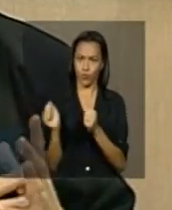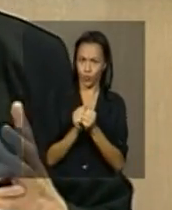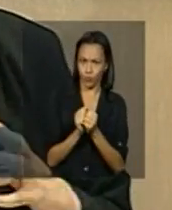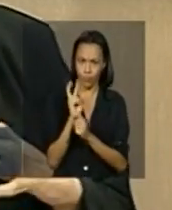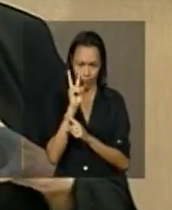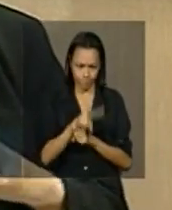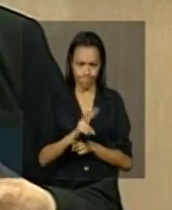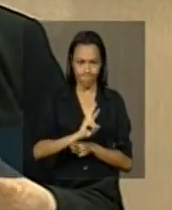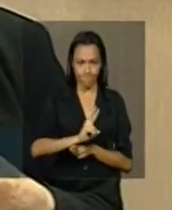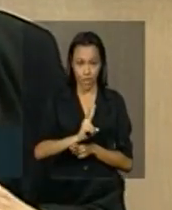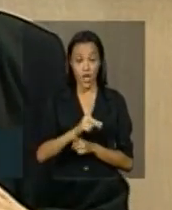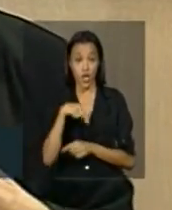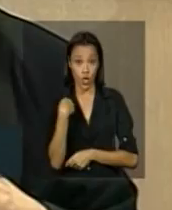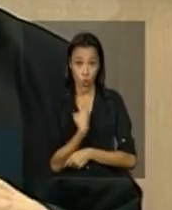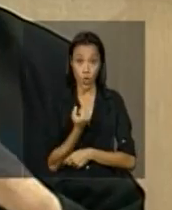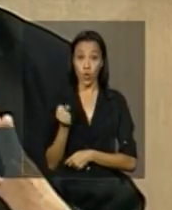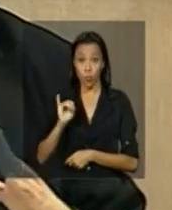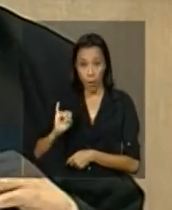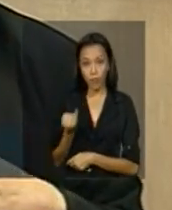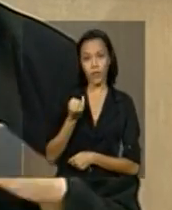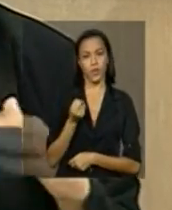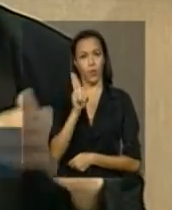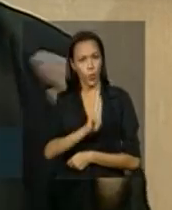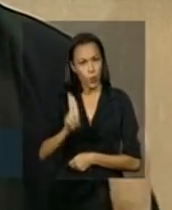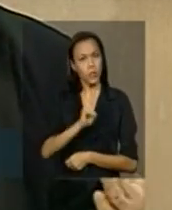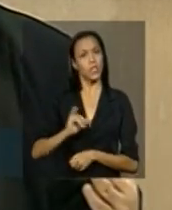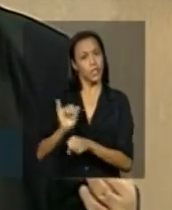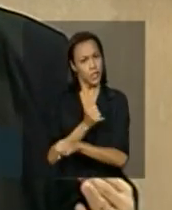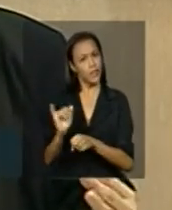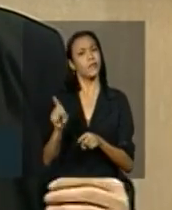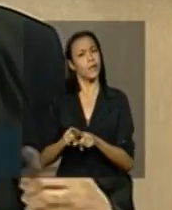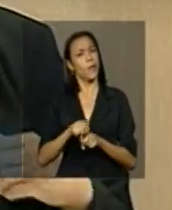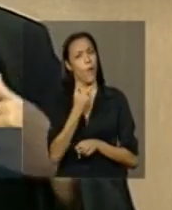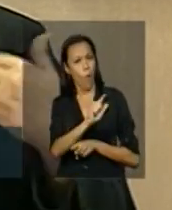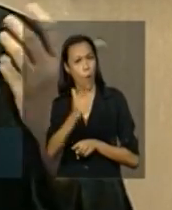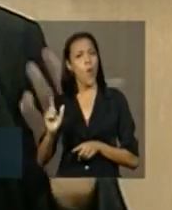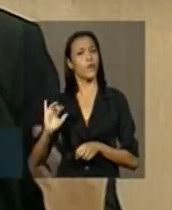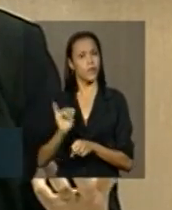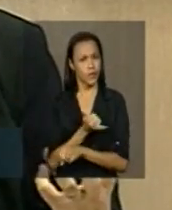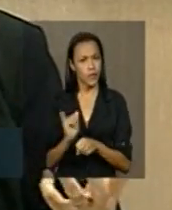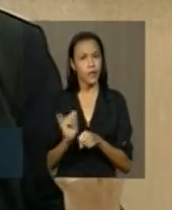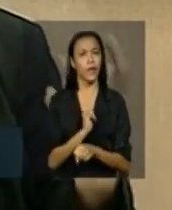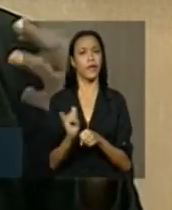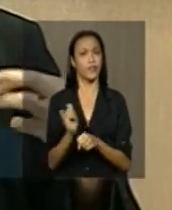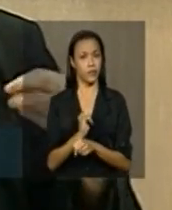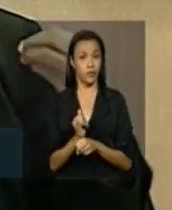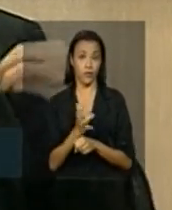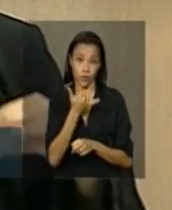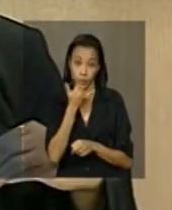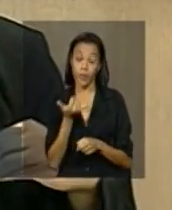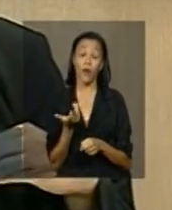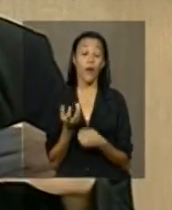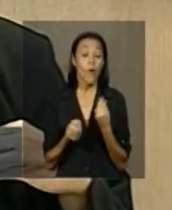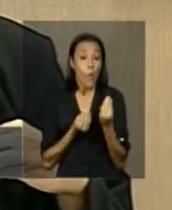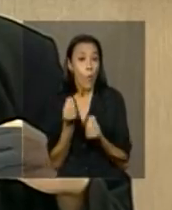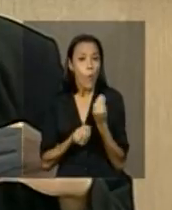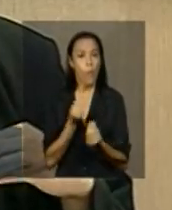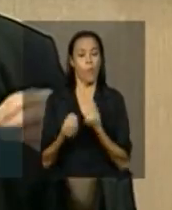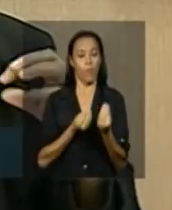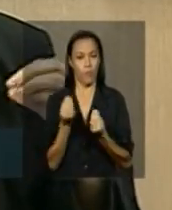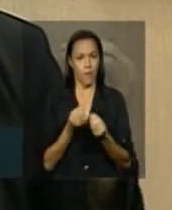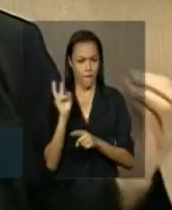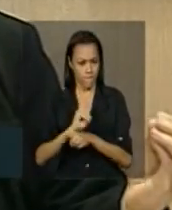Brasileiro de inteligência e nós estamos usando uma estratégia outras estratégias é outros mecanismos perdão dizendo no contexto da estratégia de